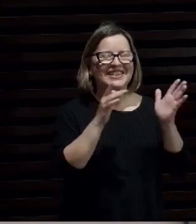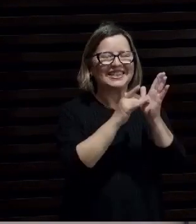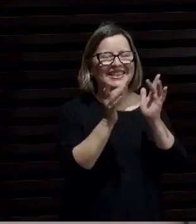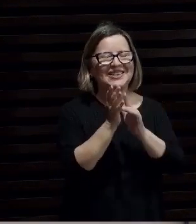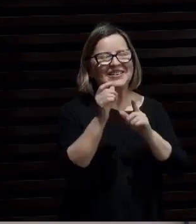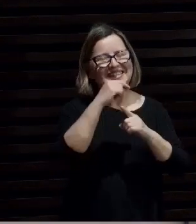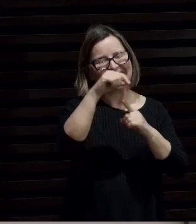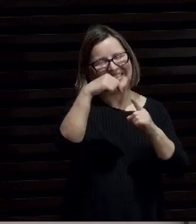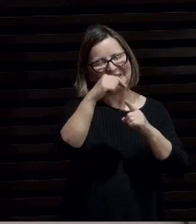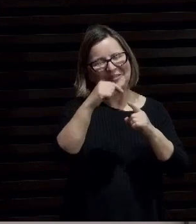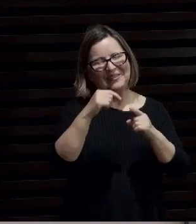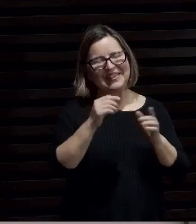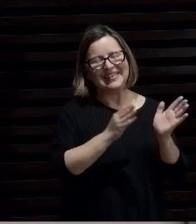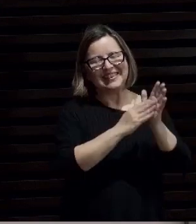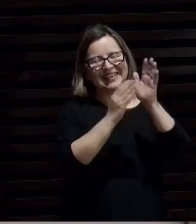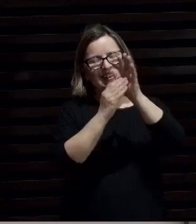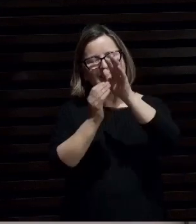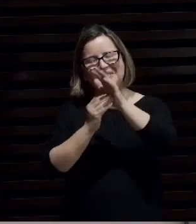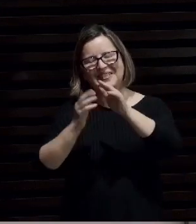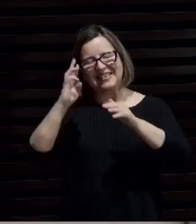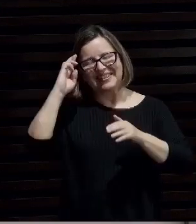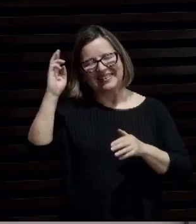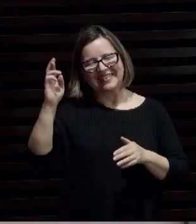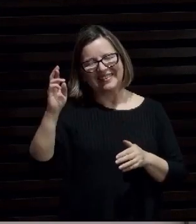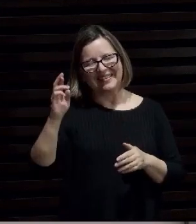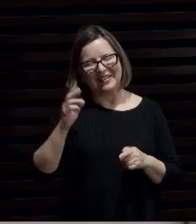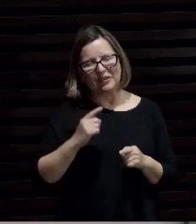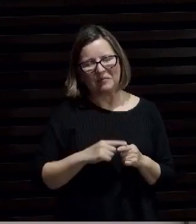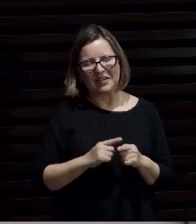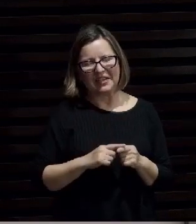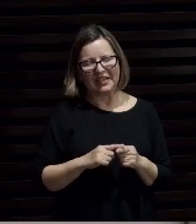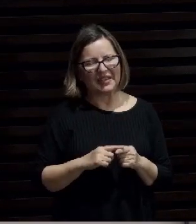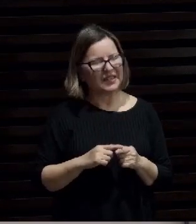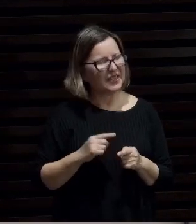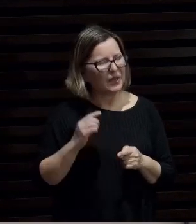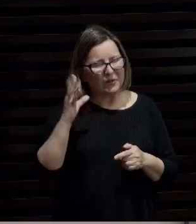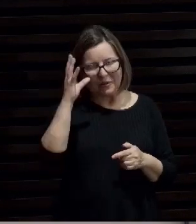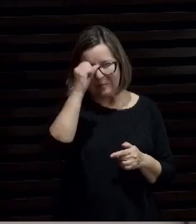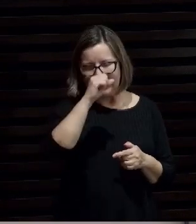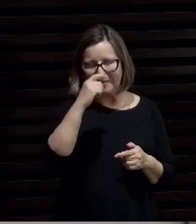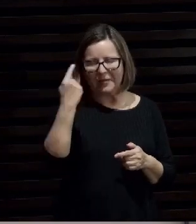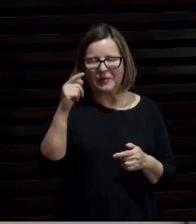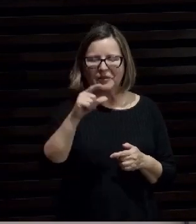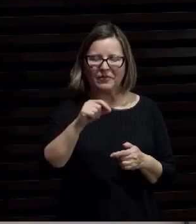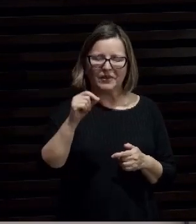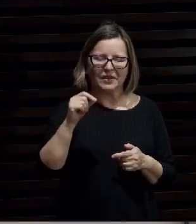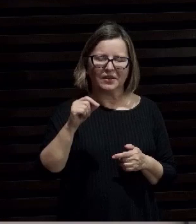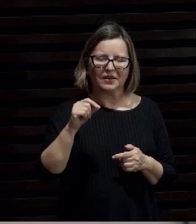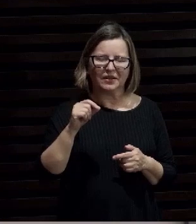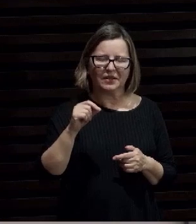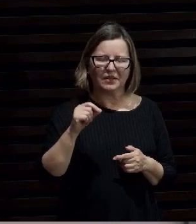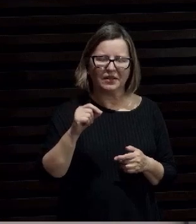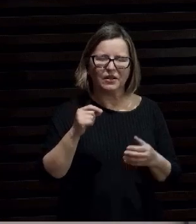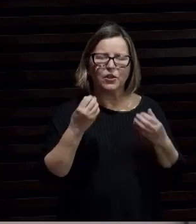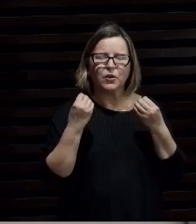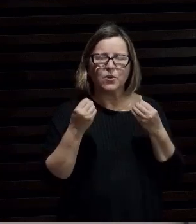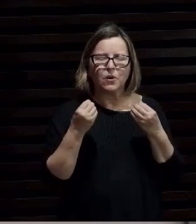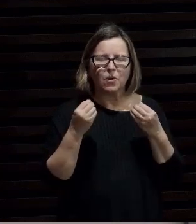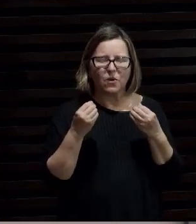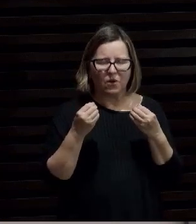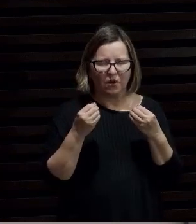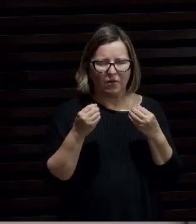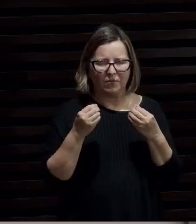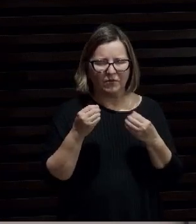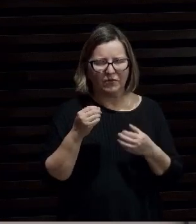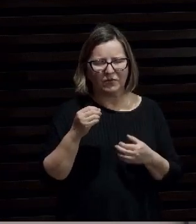Nós te louvamos, Senhor, porque não compreendemos a tua eleição. Como pode o Senhor ter escolhido alguns para ser salvo